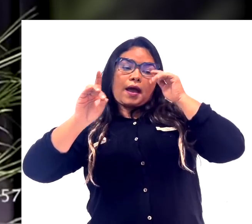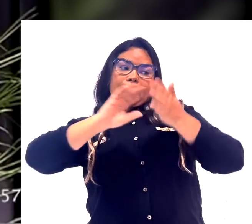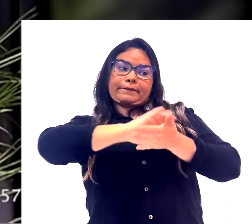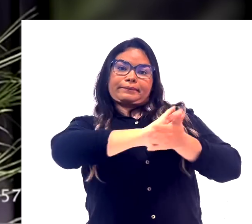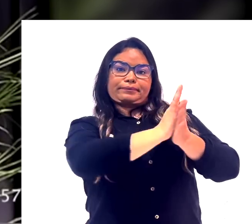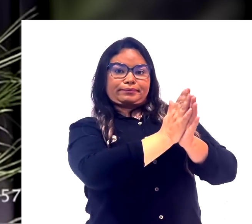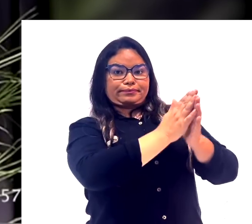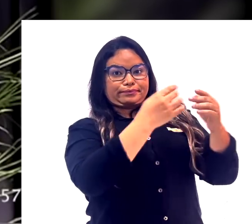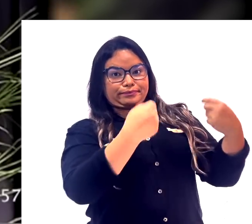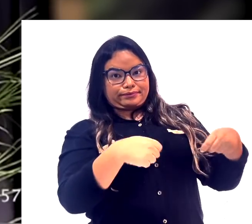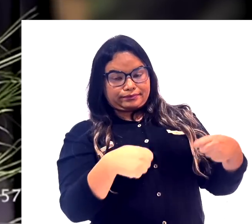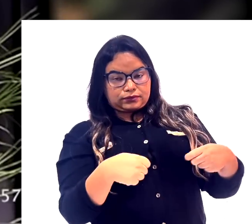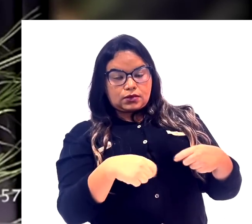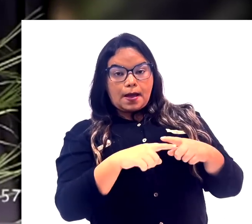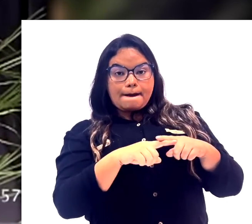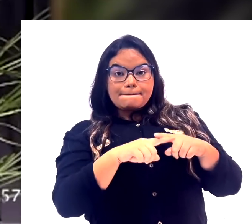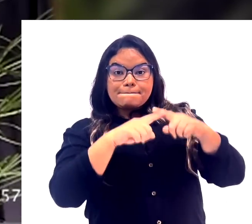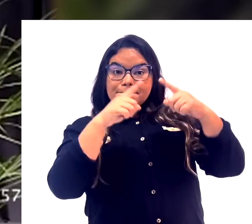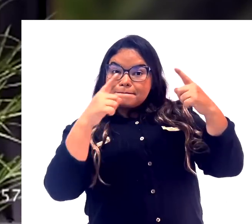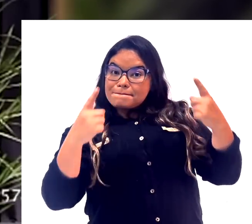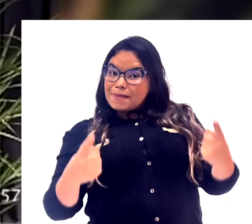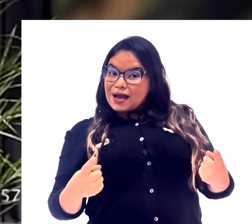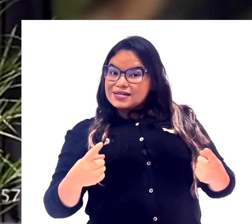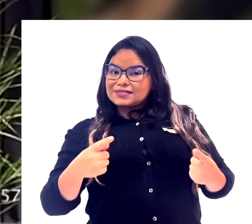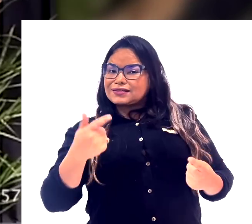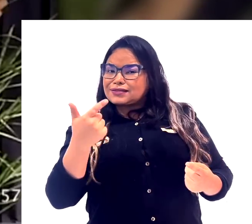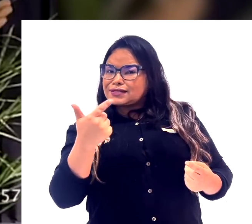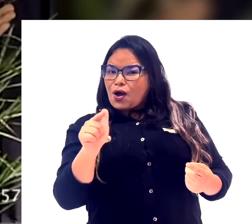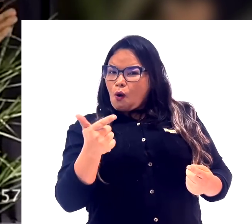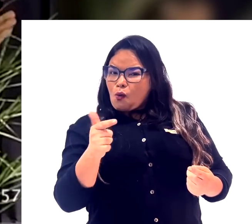Mas, de fato, não há nenhuma evidência disso em lugar algum.